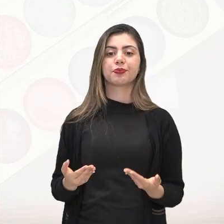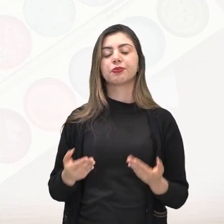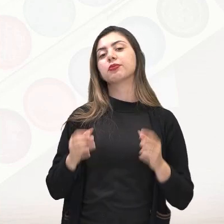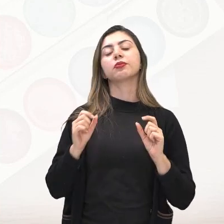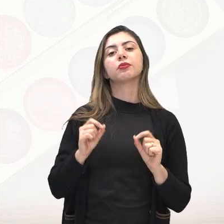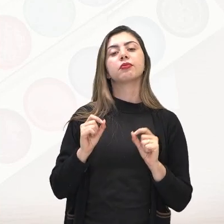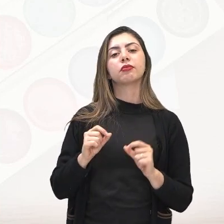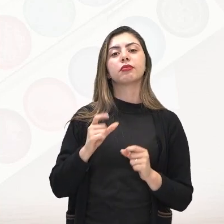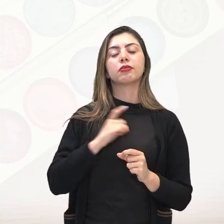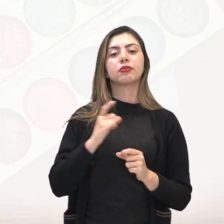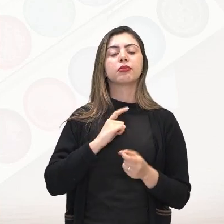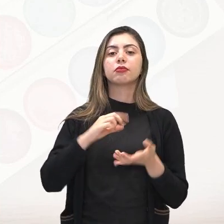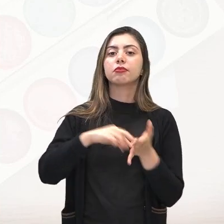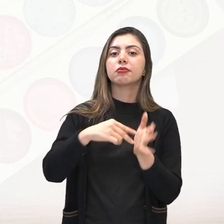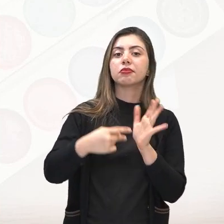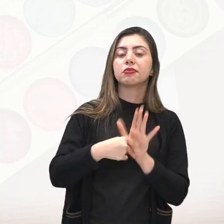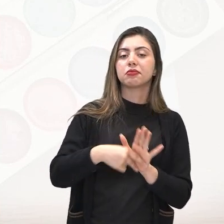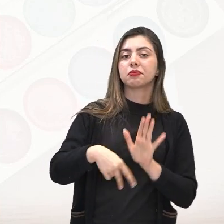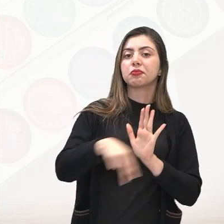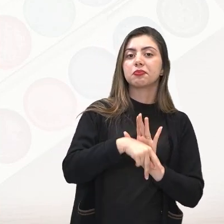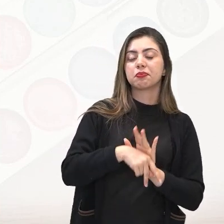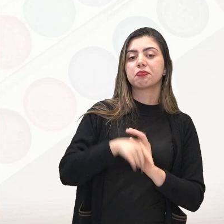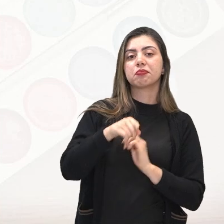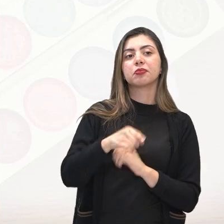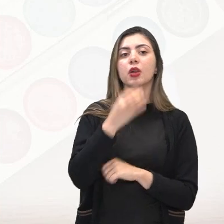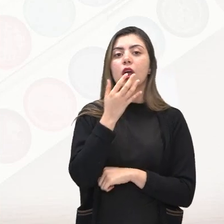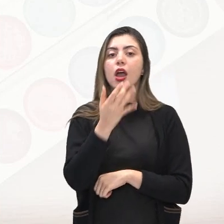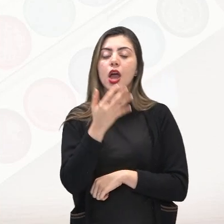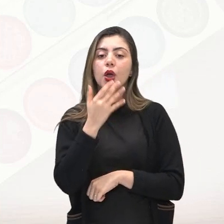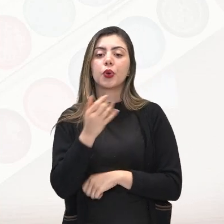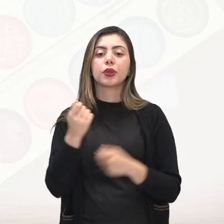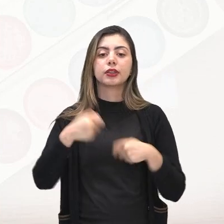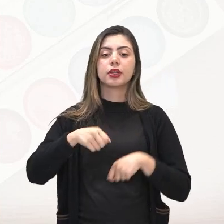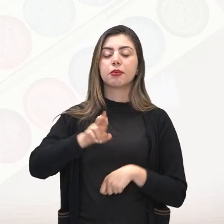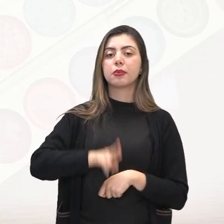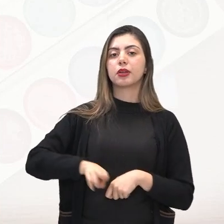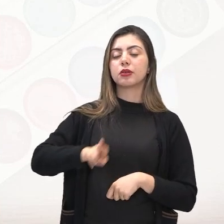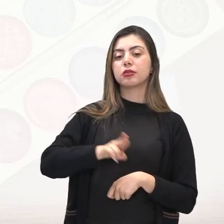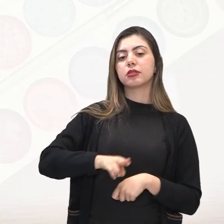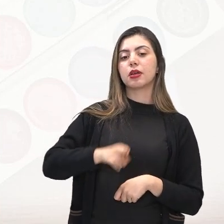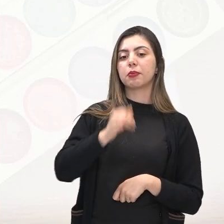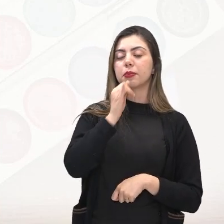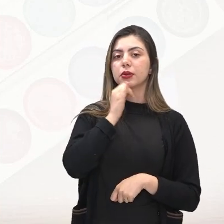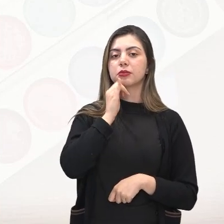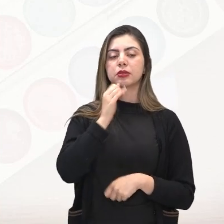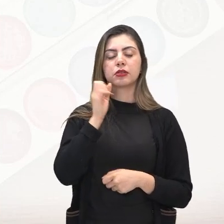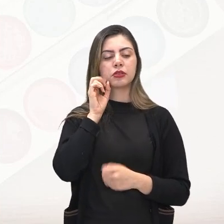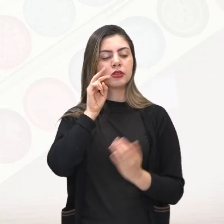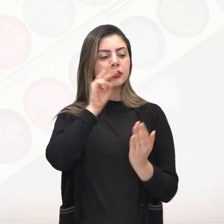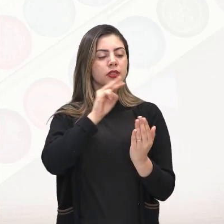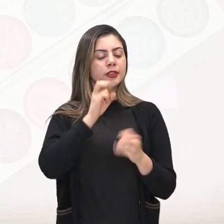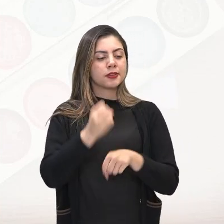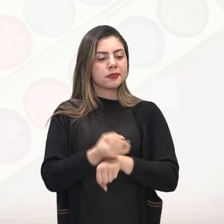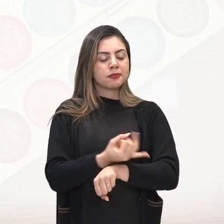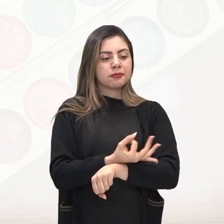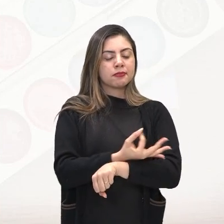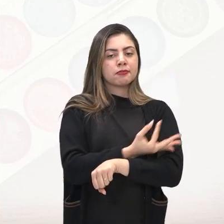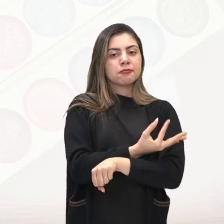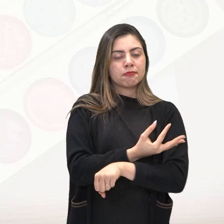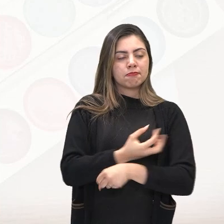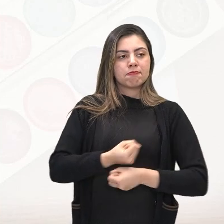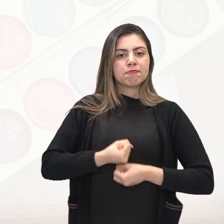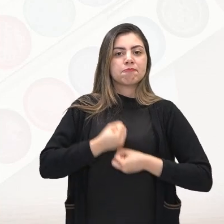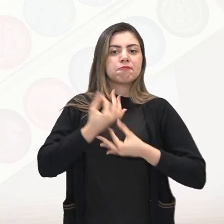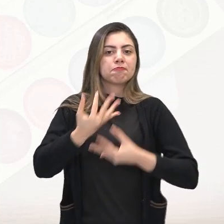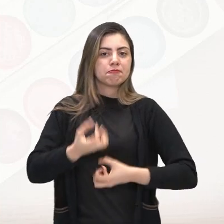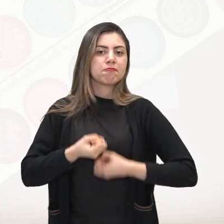de construir sentidos, as cores também costumam ser usadas para provocar emoções, expressar sentimentos,